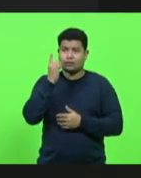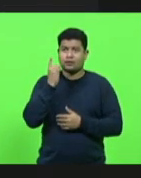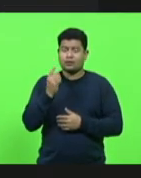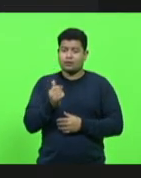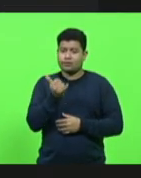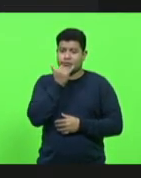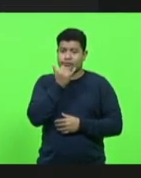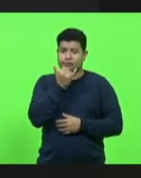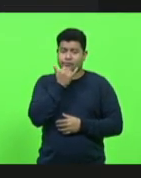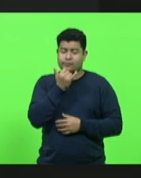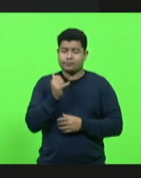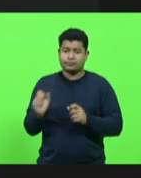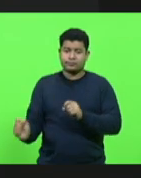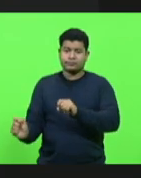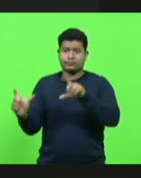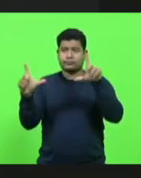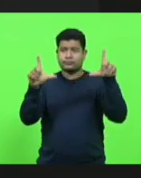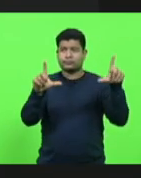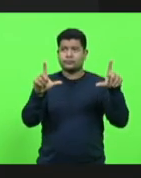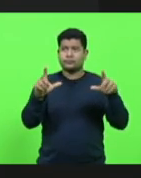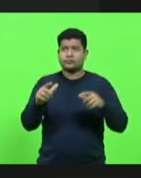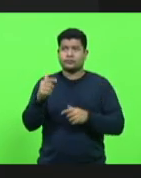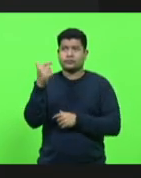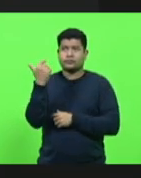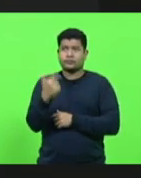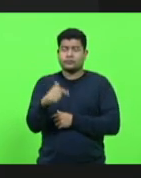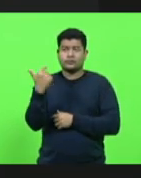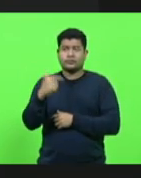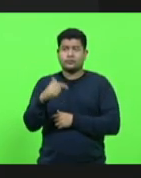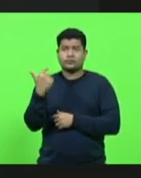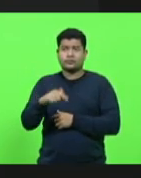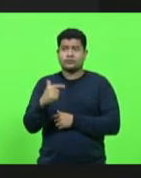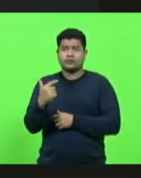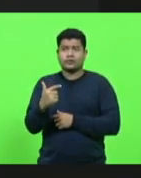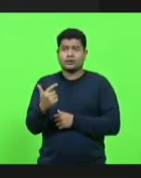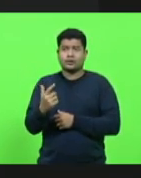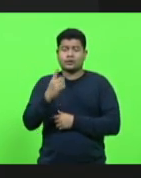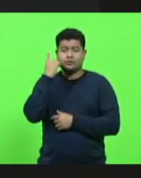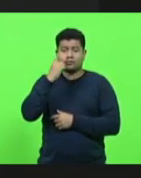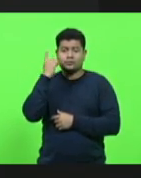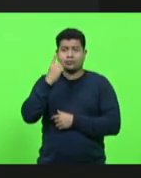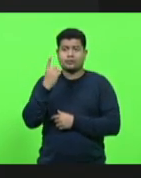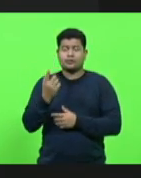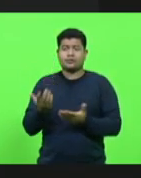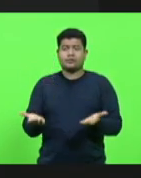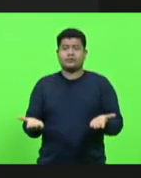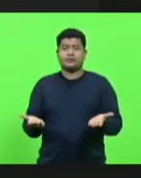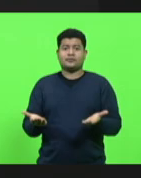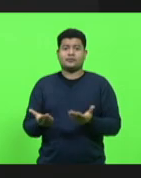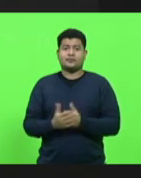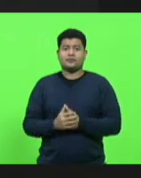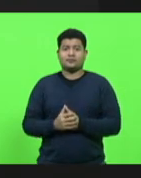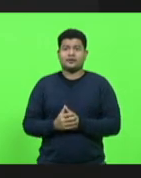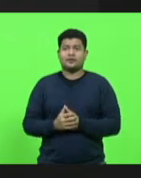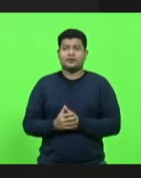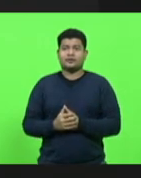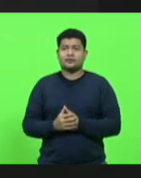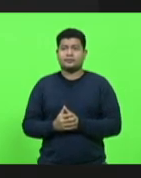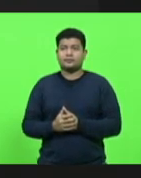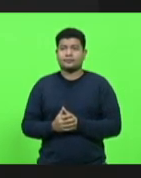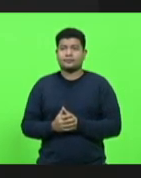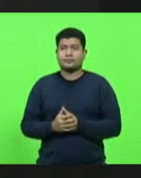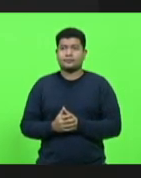aberto, não existe deputados necessários para a votação. Como não foi aberto, presidente? Eu votei não. O presidente não.